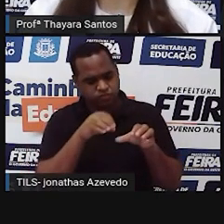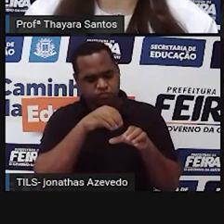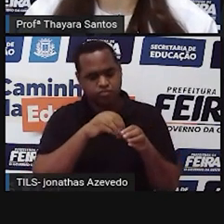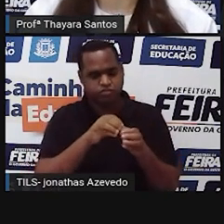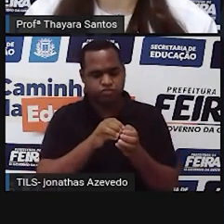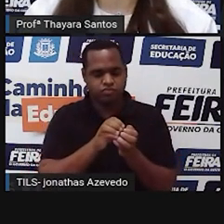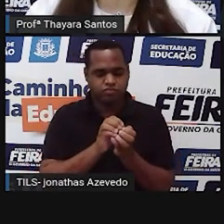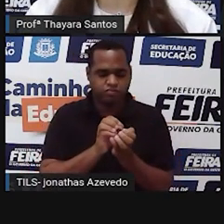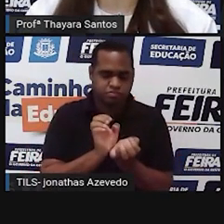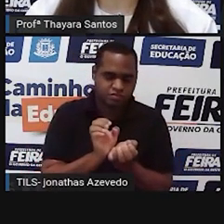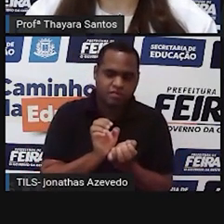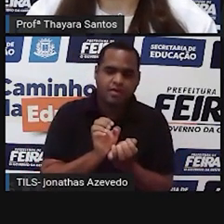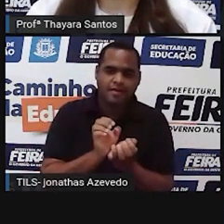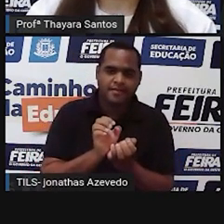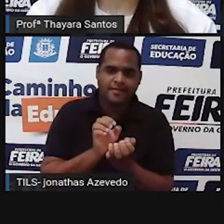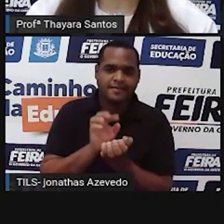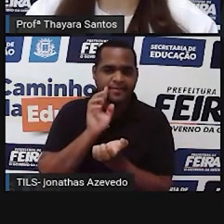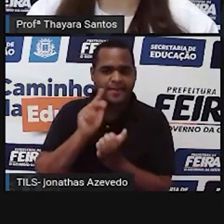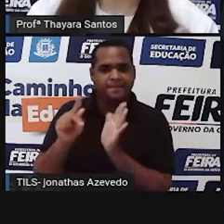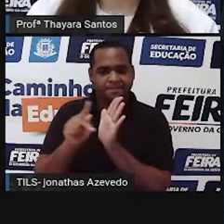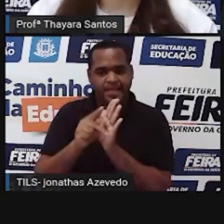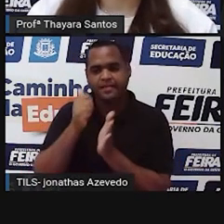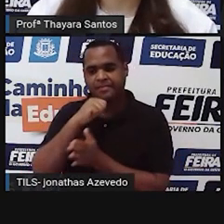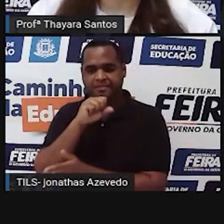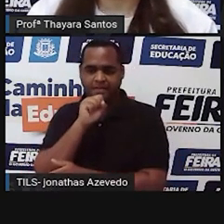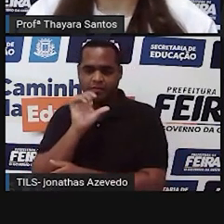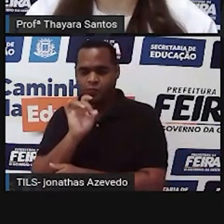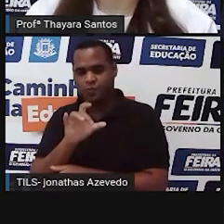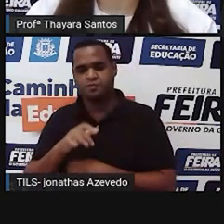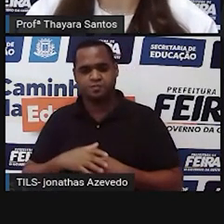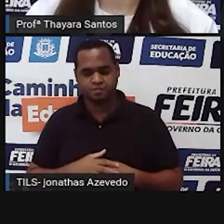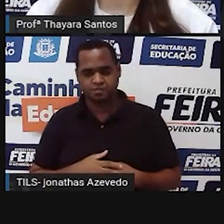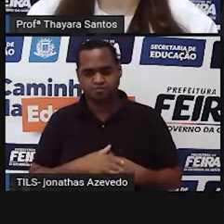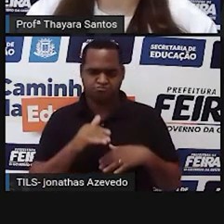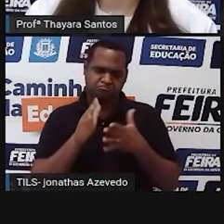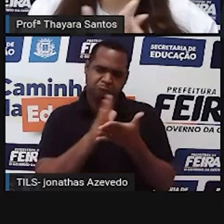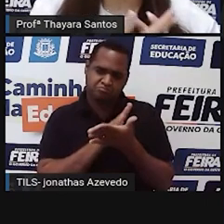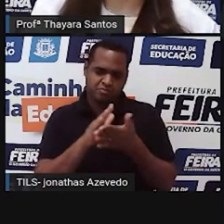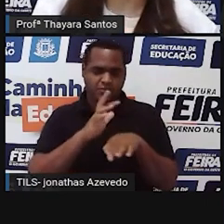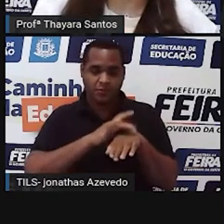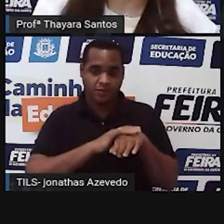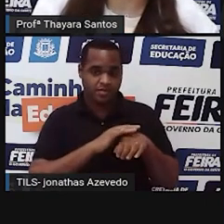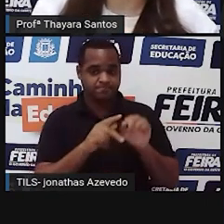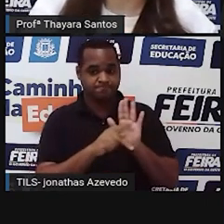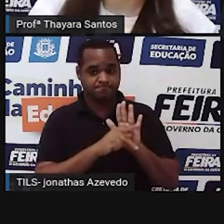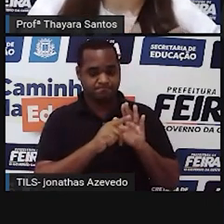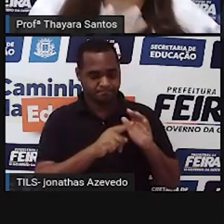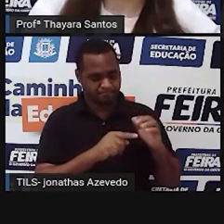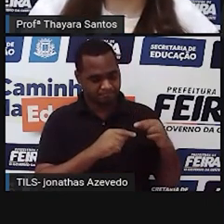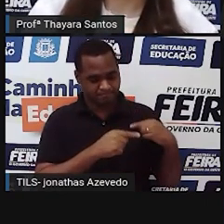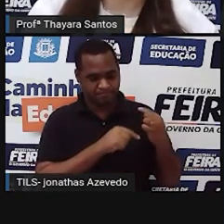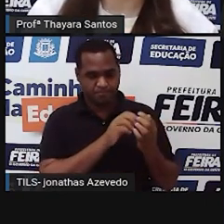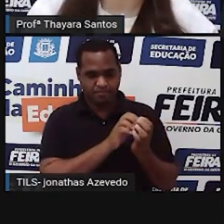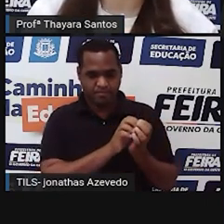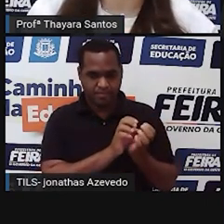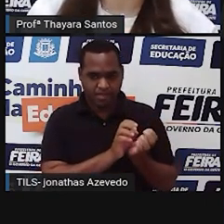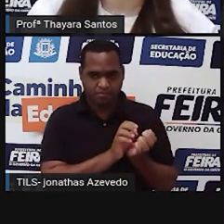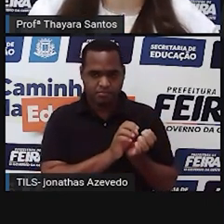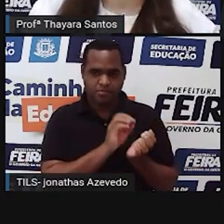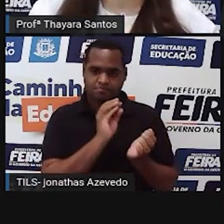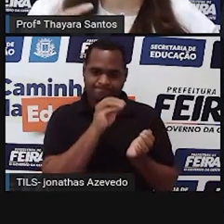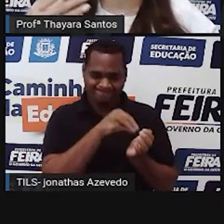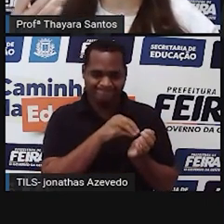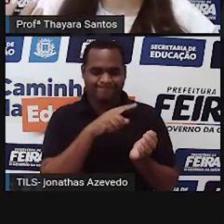gente acaba herdando só da nossa mãe. Inclusive, tem algumas doenças genéticas que elas são de origem mitocondrial, do DNA